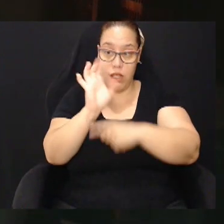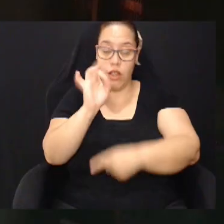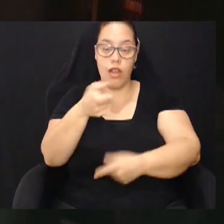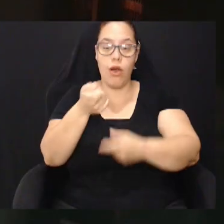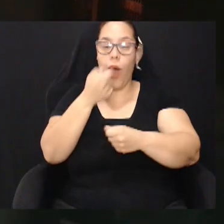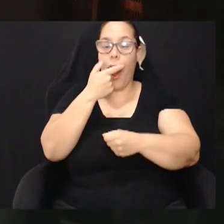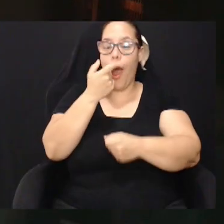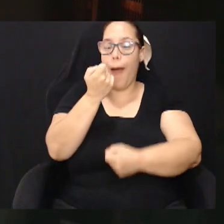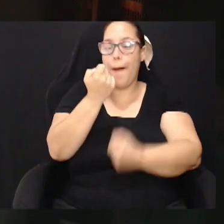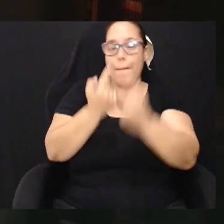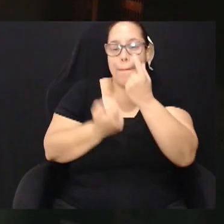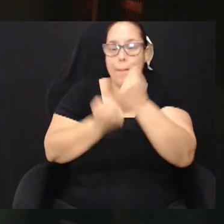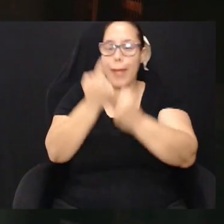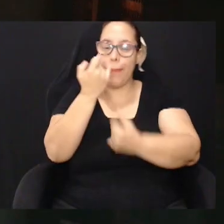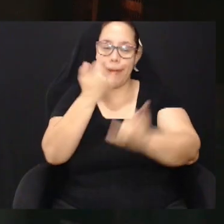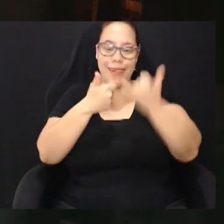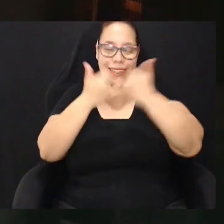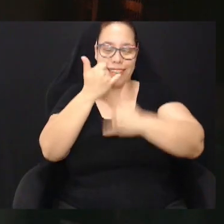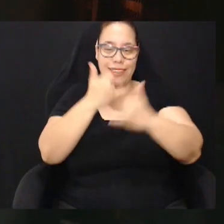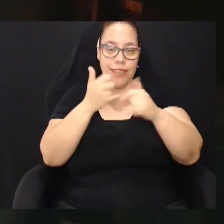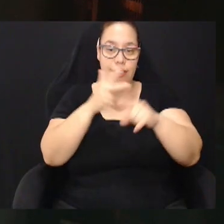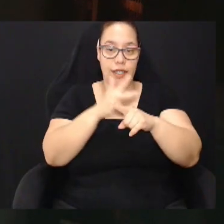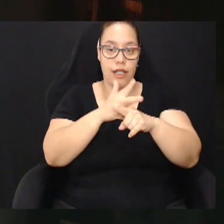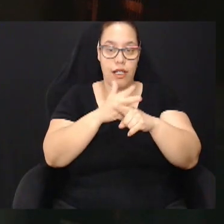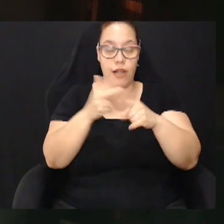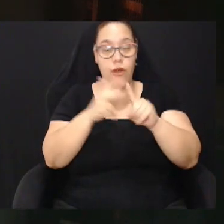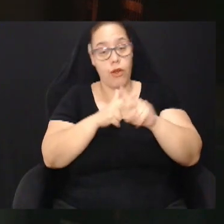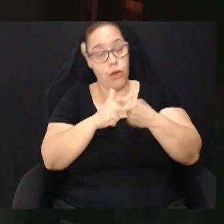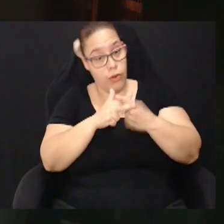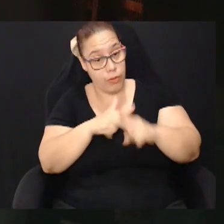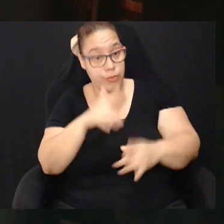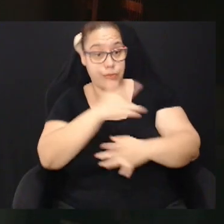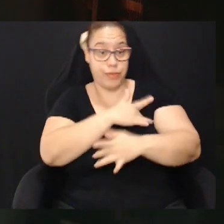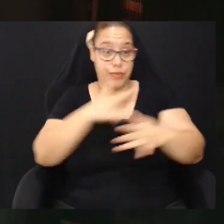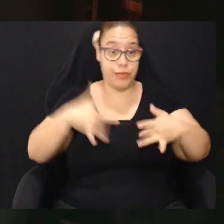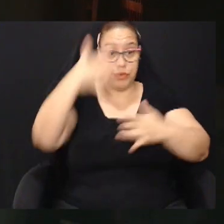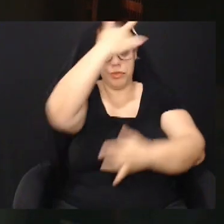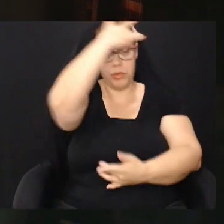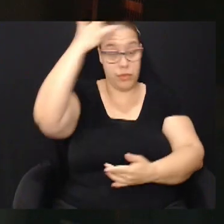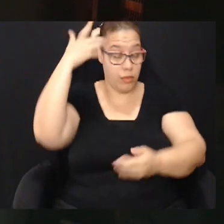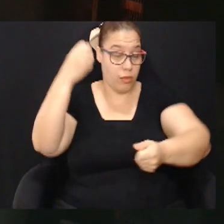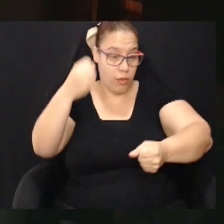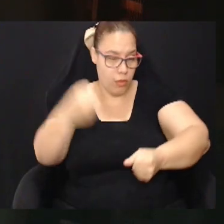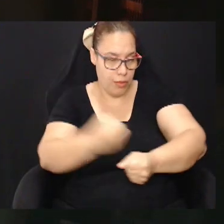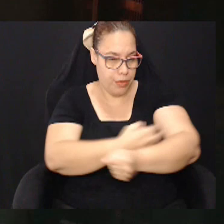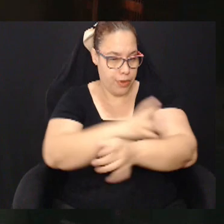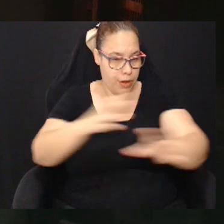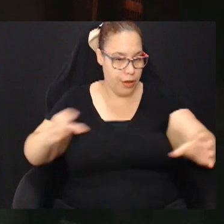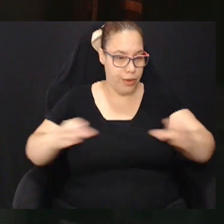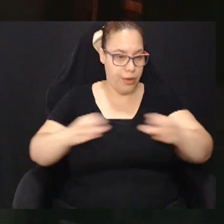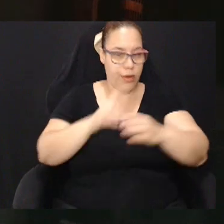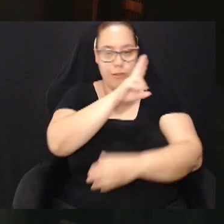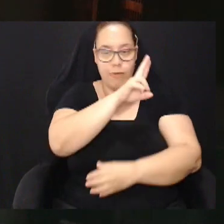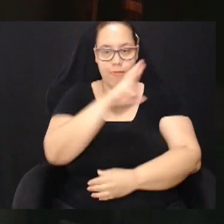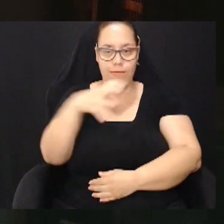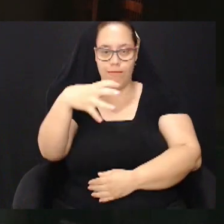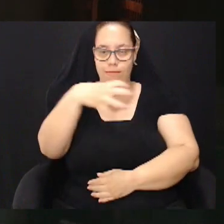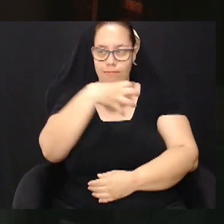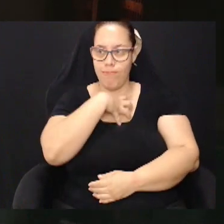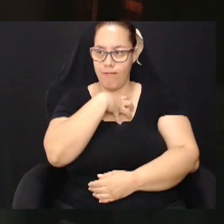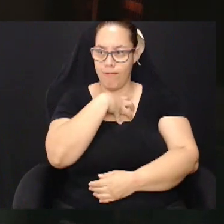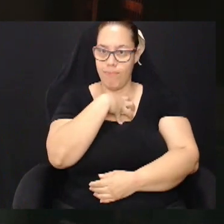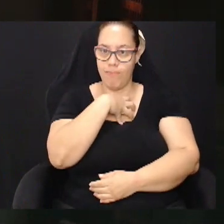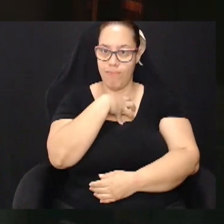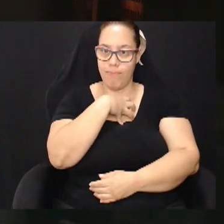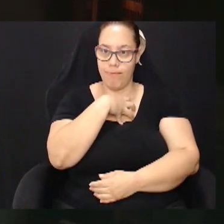virar, então, uma ferramenta de saúde emocional e coletiva, ajudando a dar nome ao que a gente sente, né? Então, vamos lá,